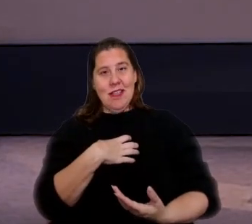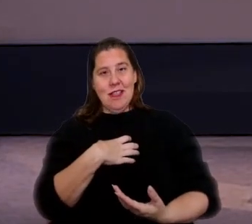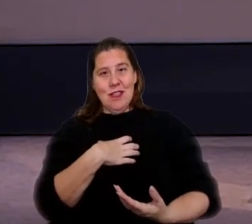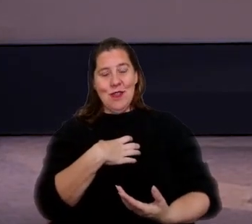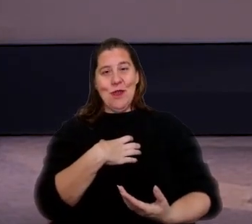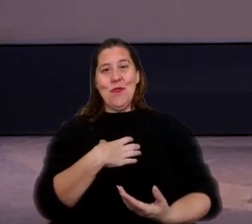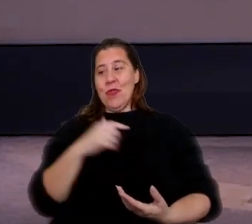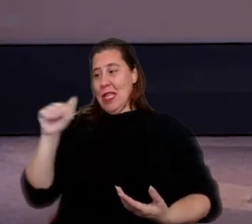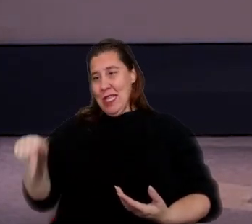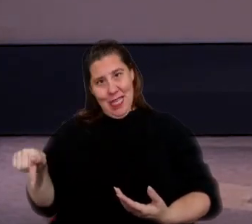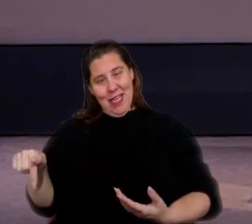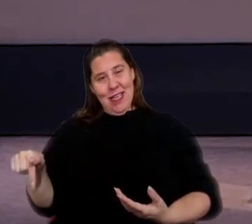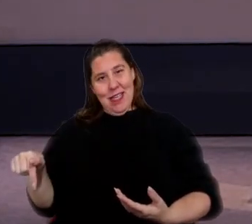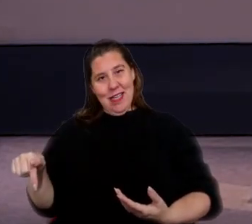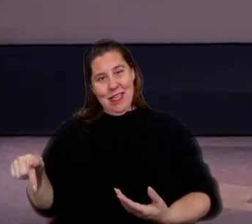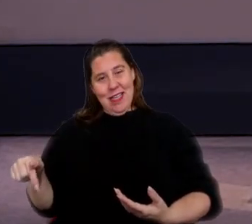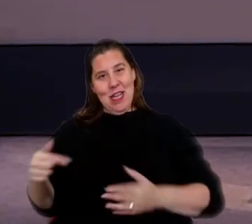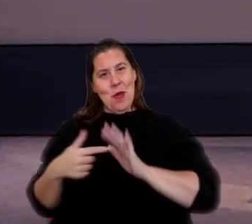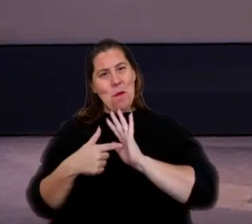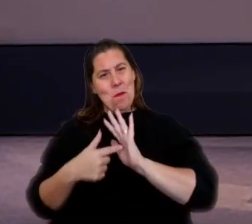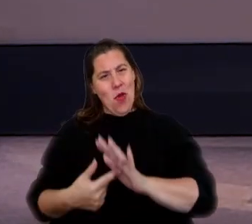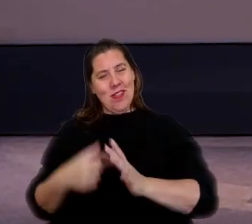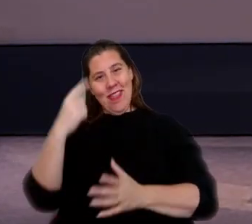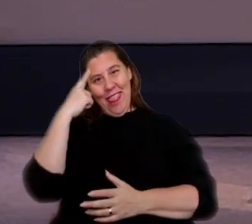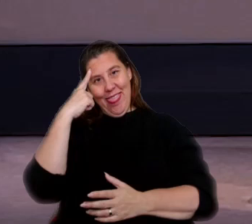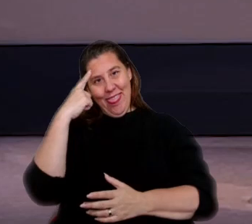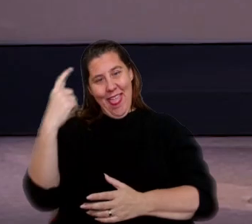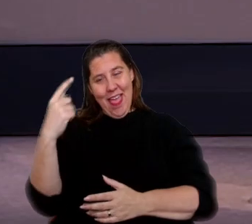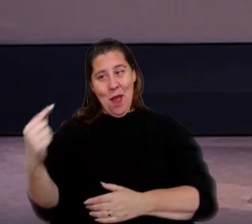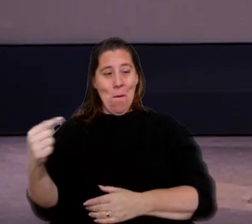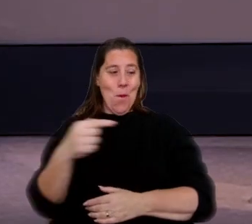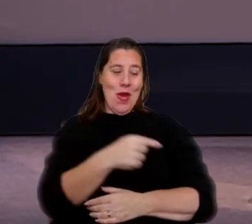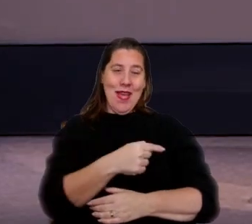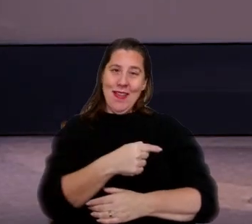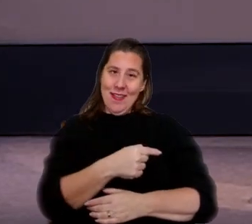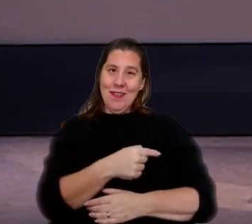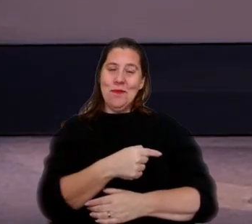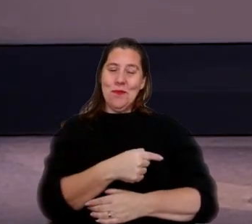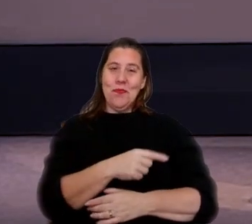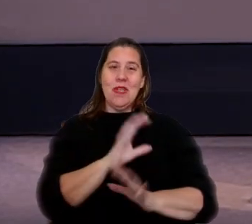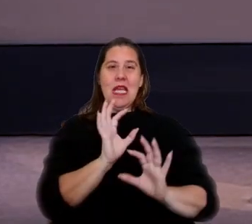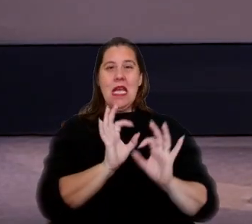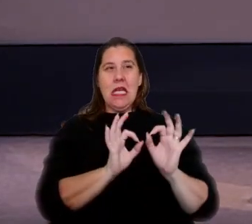E o Rémy, para mim, transfere essa idealização ao